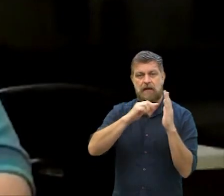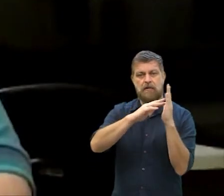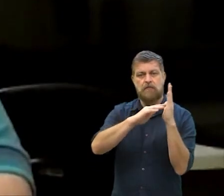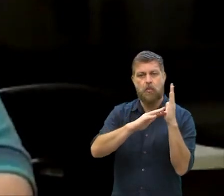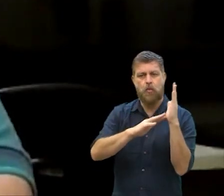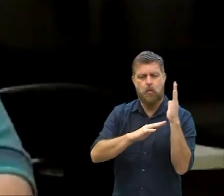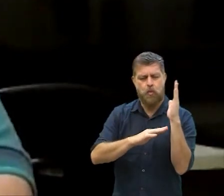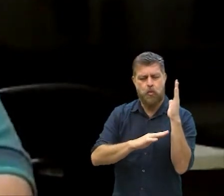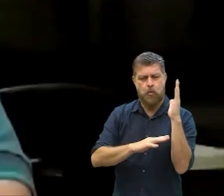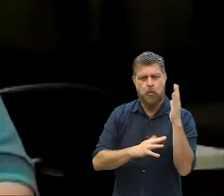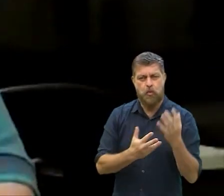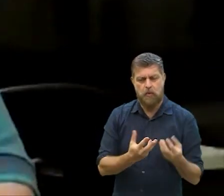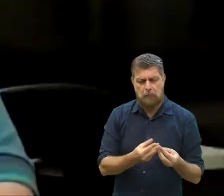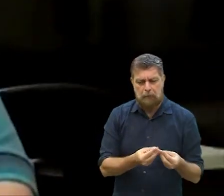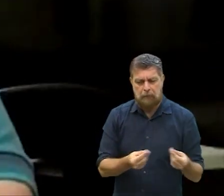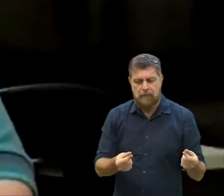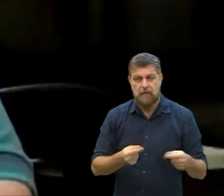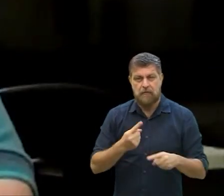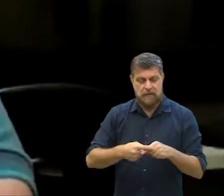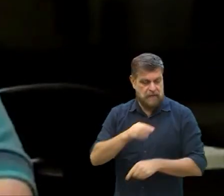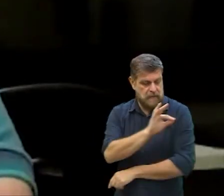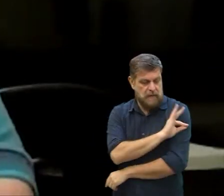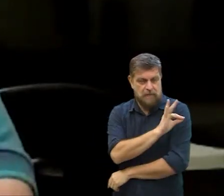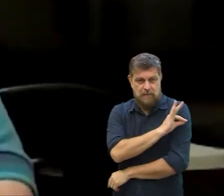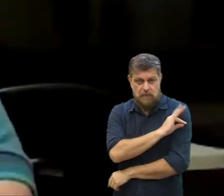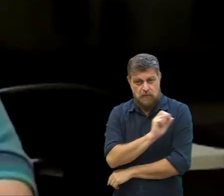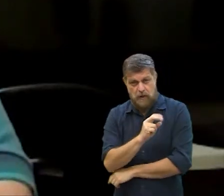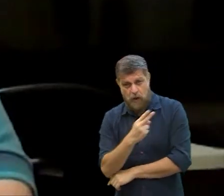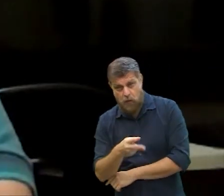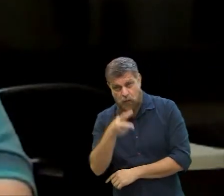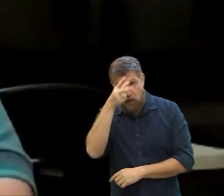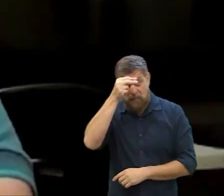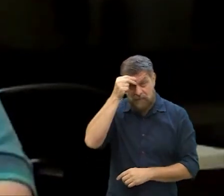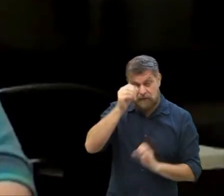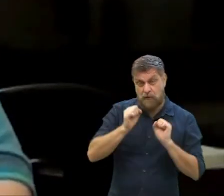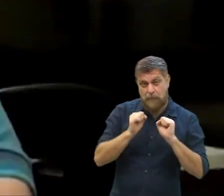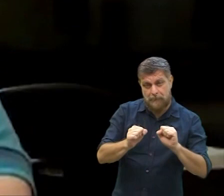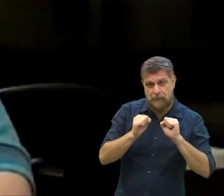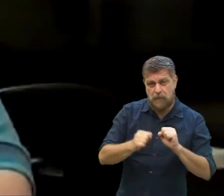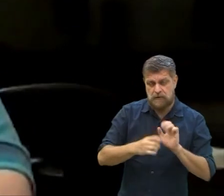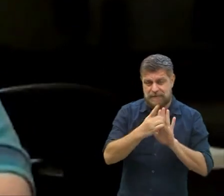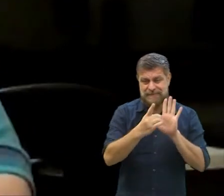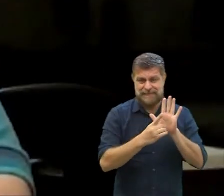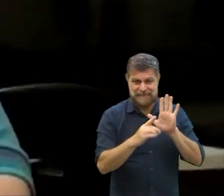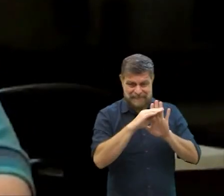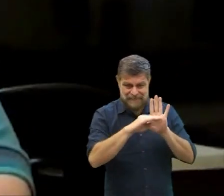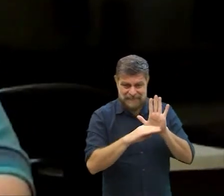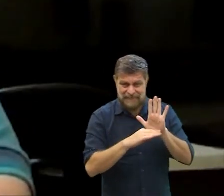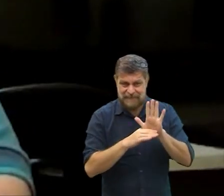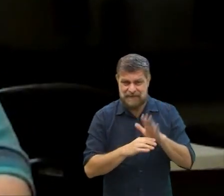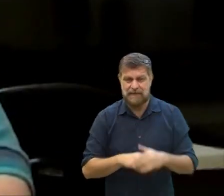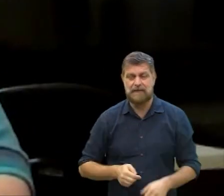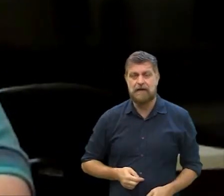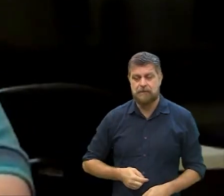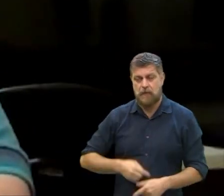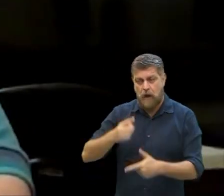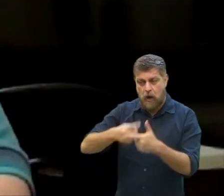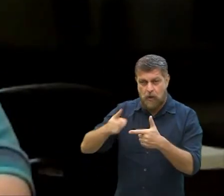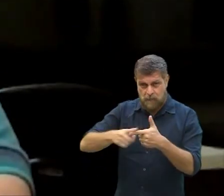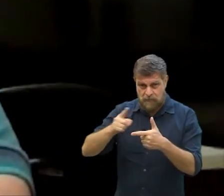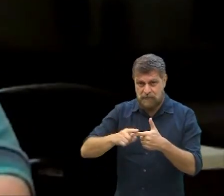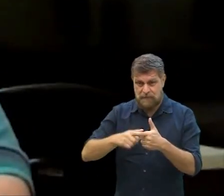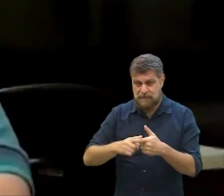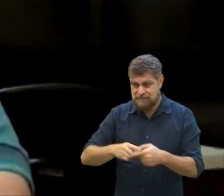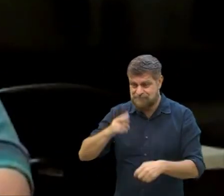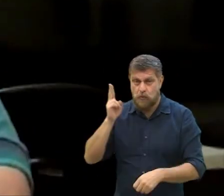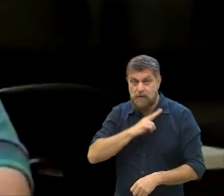quer dizer, porque de repente a prefeitura ou várias prefeituras podem decretar uma situação de emergência ou estado de